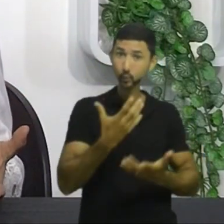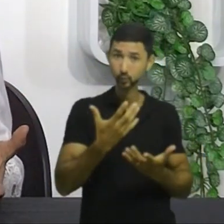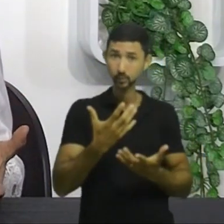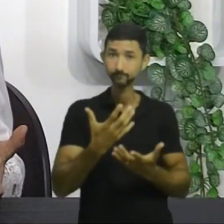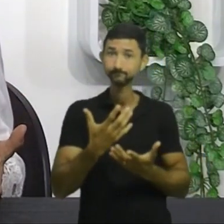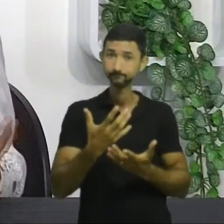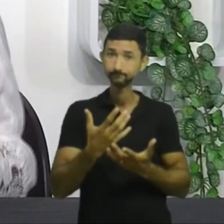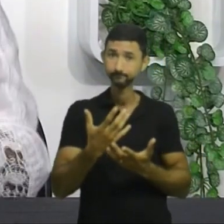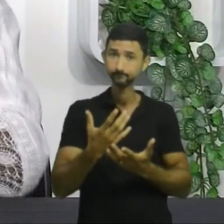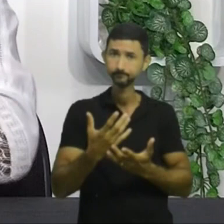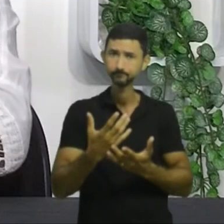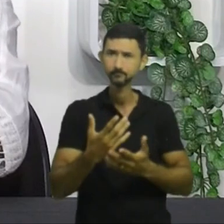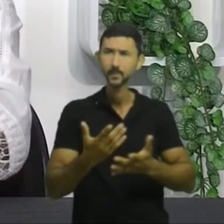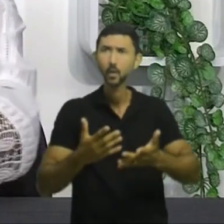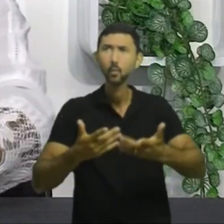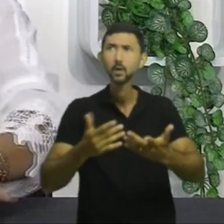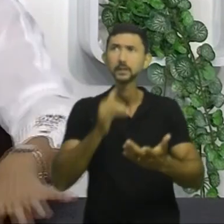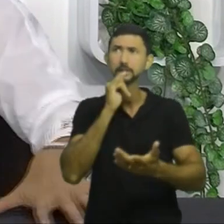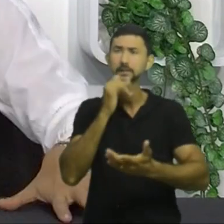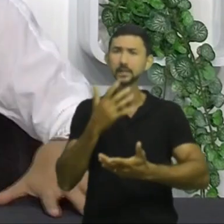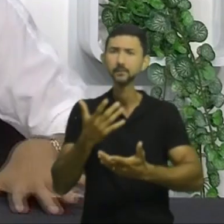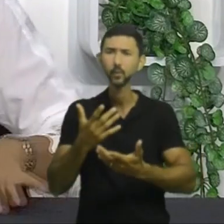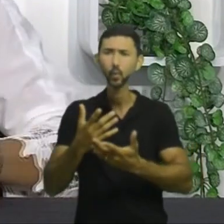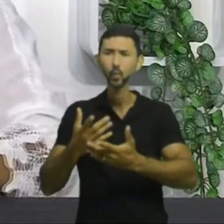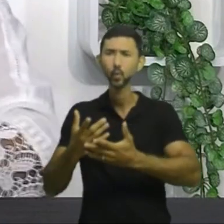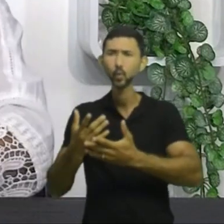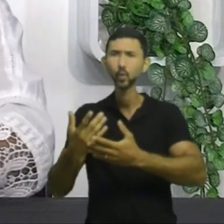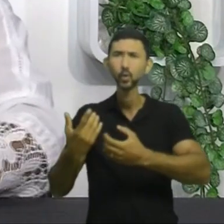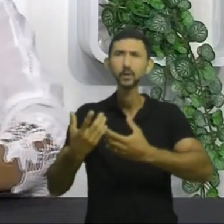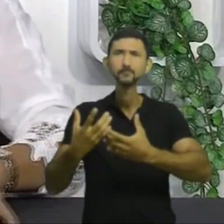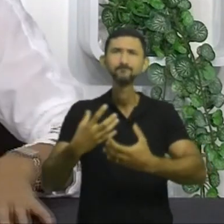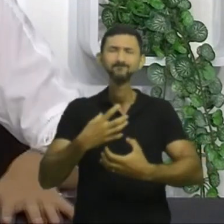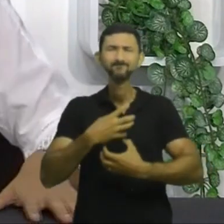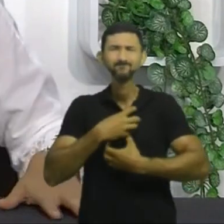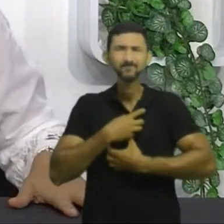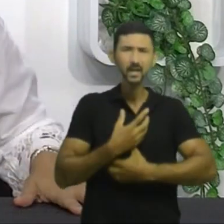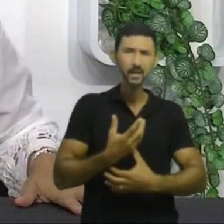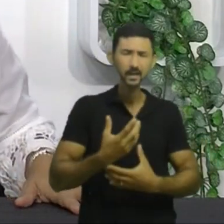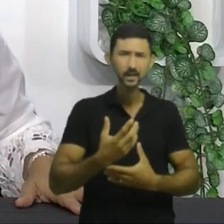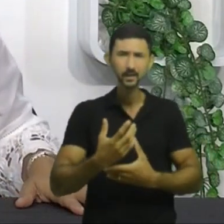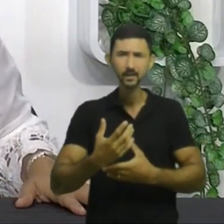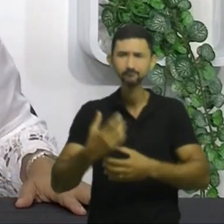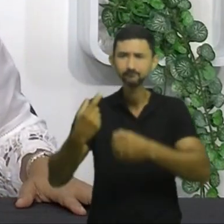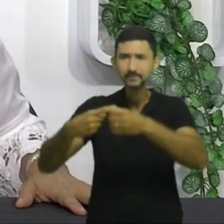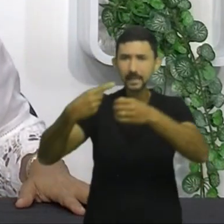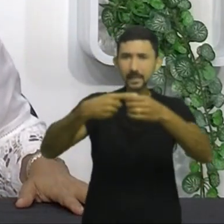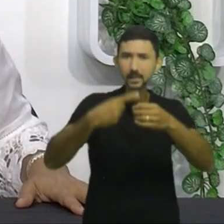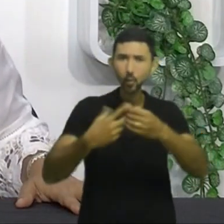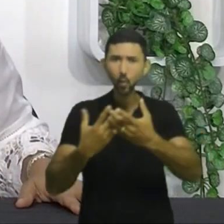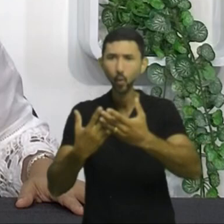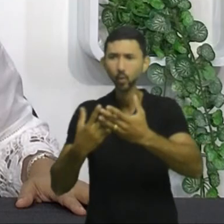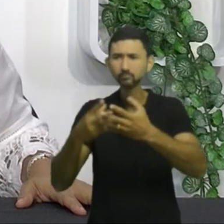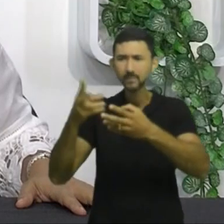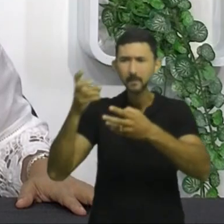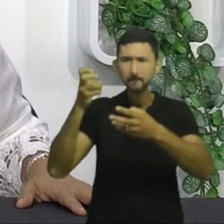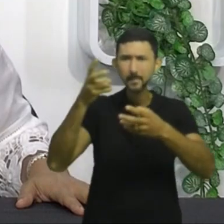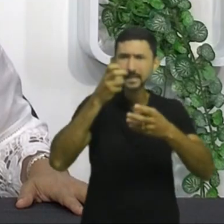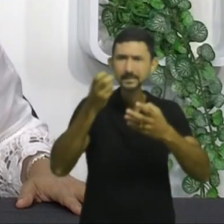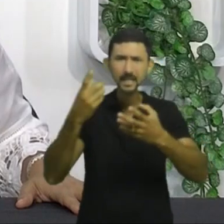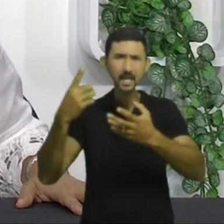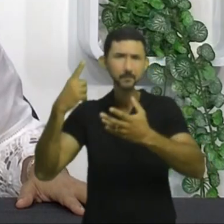Miranda? Quando nós estamos nos nossos interiores, será que é dessa forma que a gente percebe em